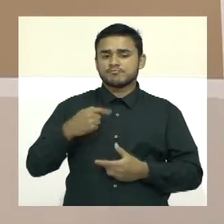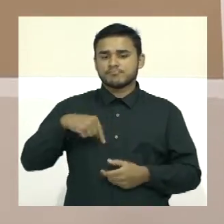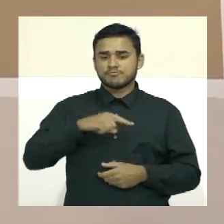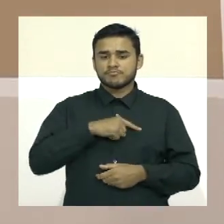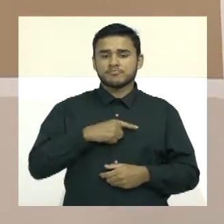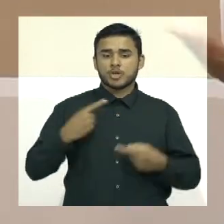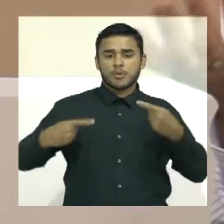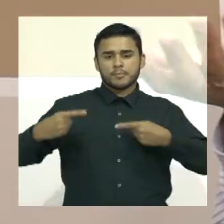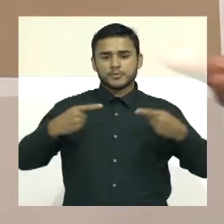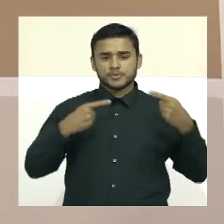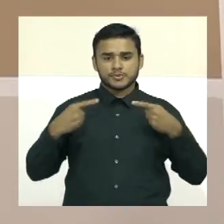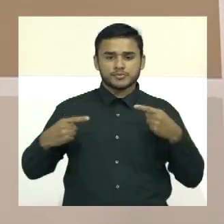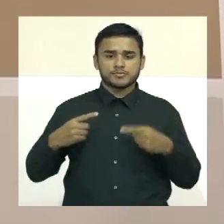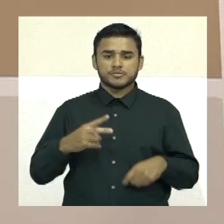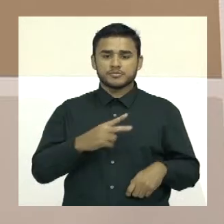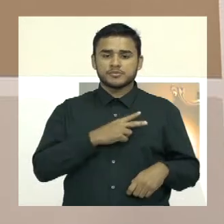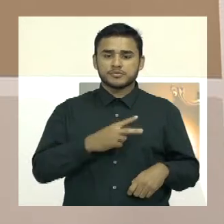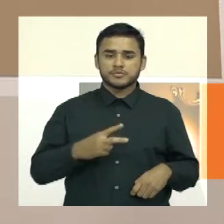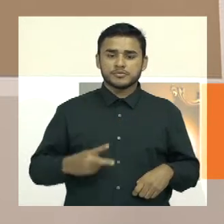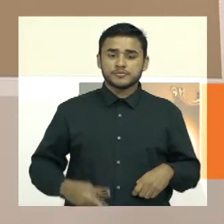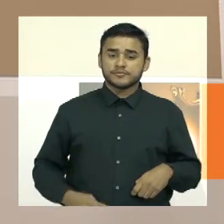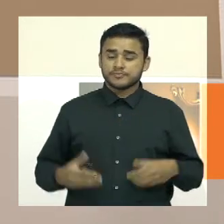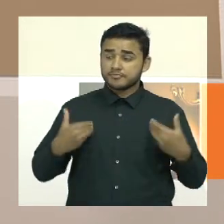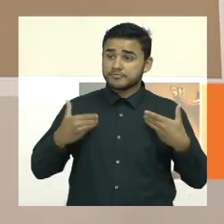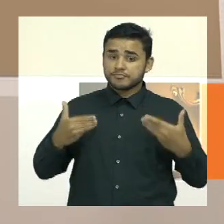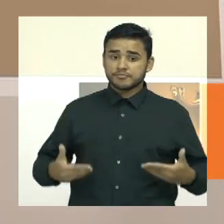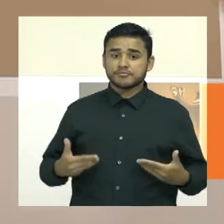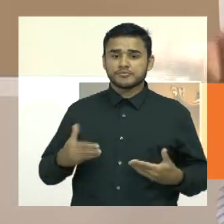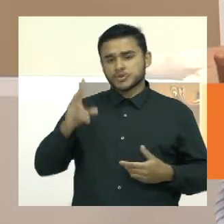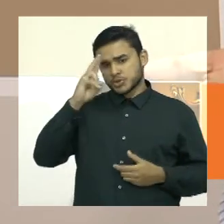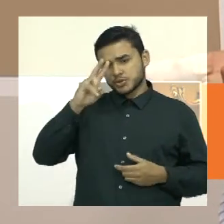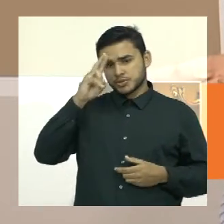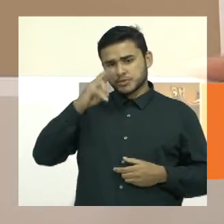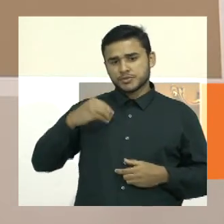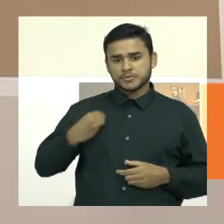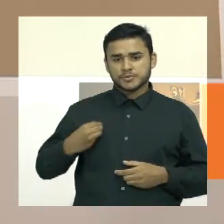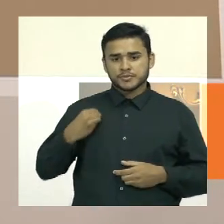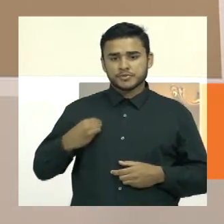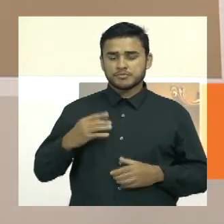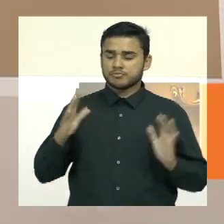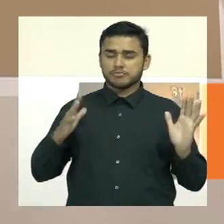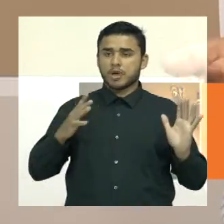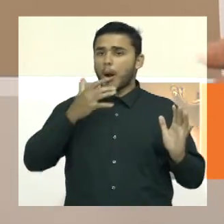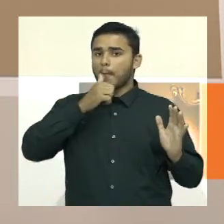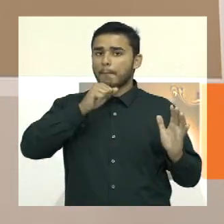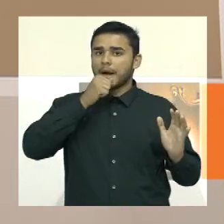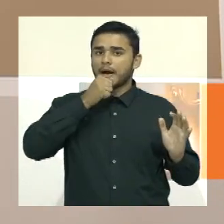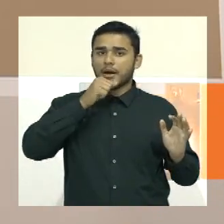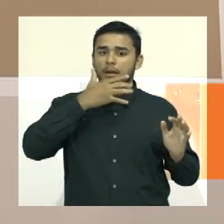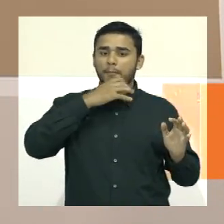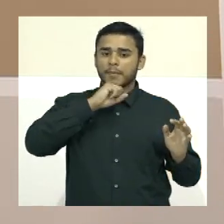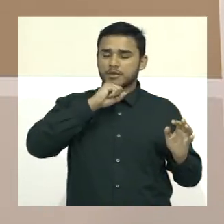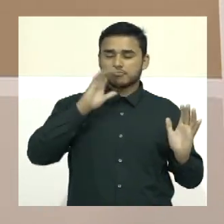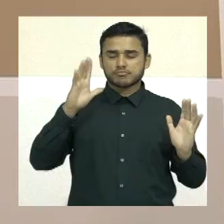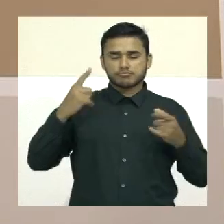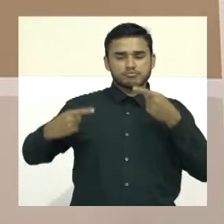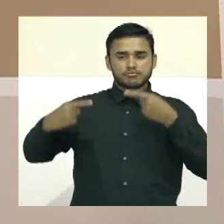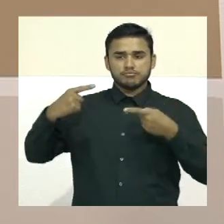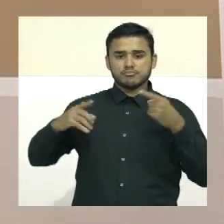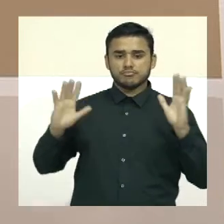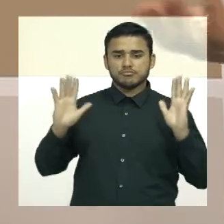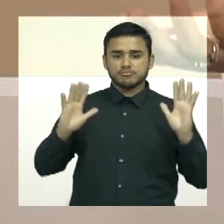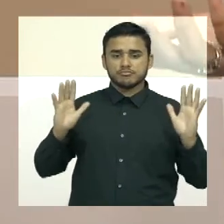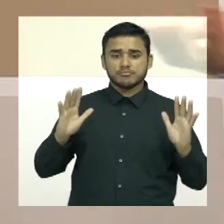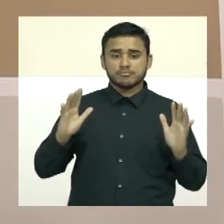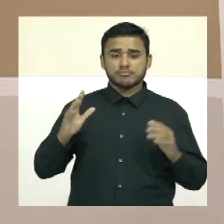de entrar na política, já tive a oportunidade aqui de falar um pouco sobre a minha história. Eu não sou filha de políticos, não tenho nenhuma experiência política passada,